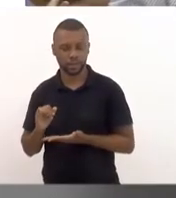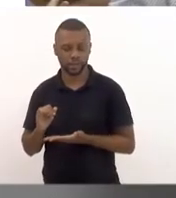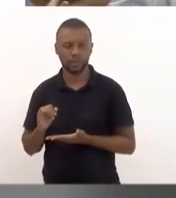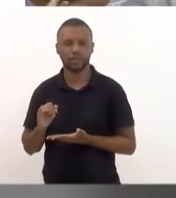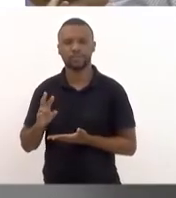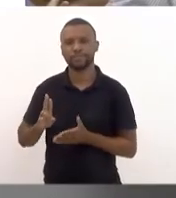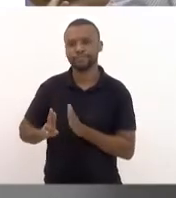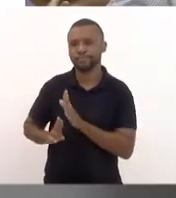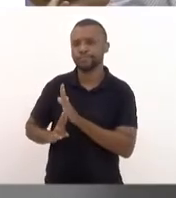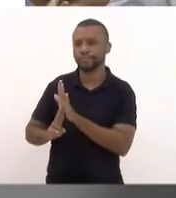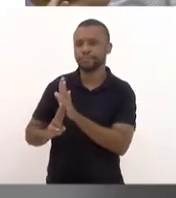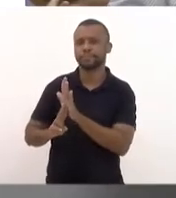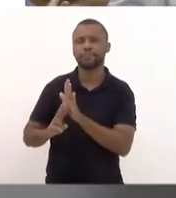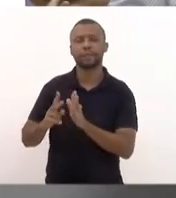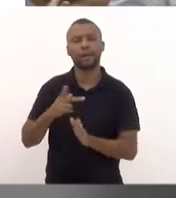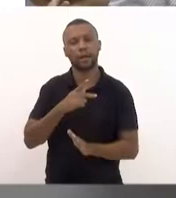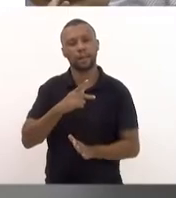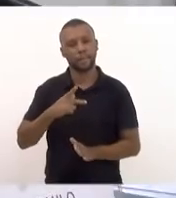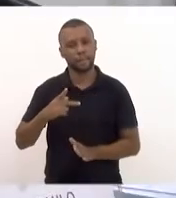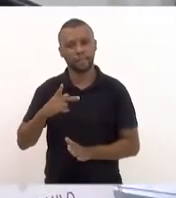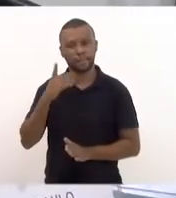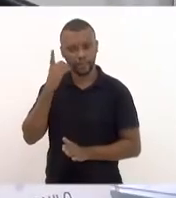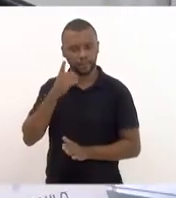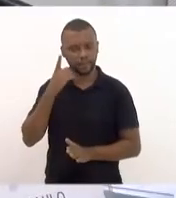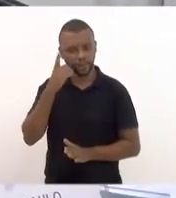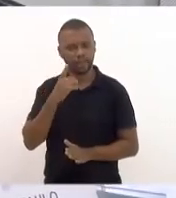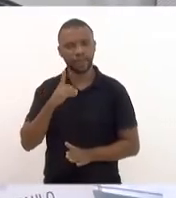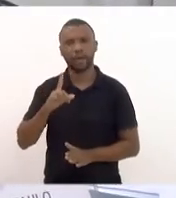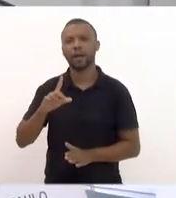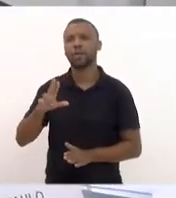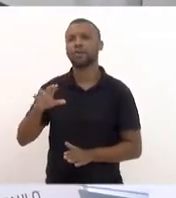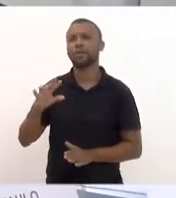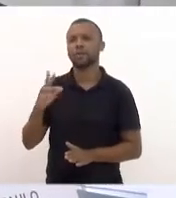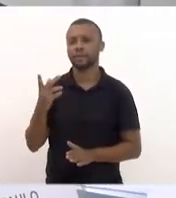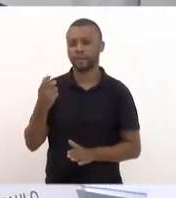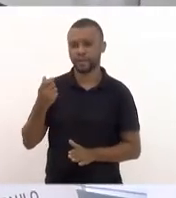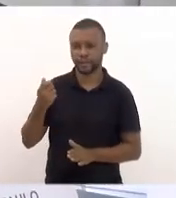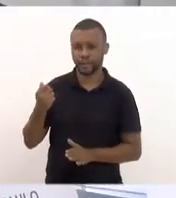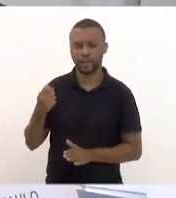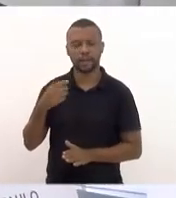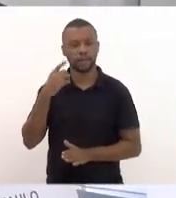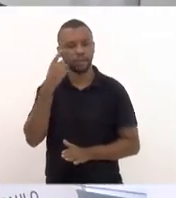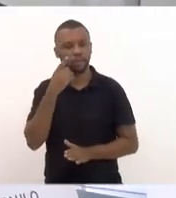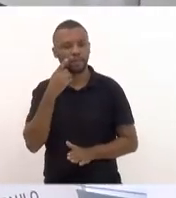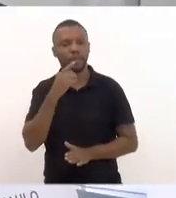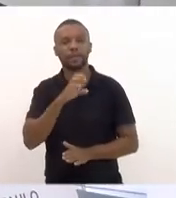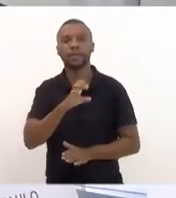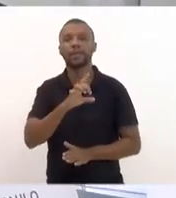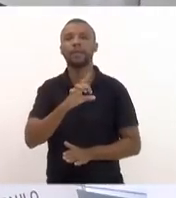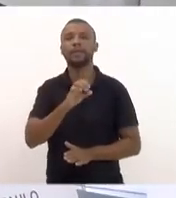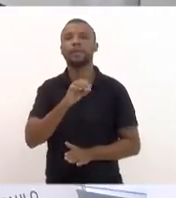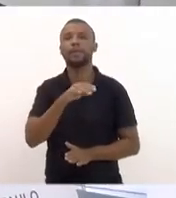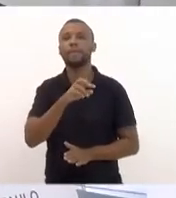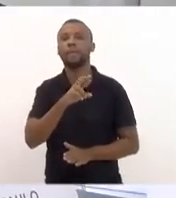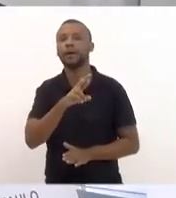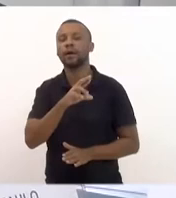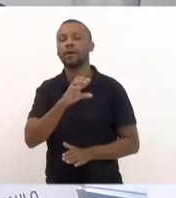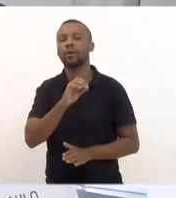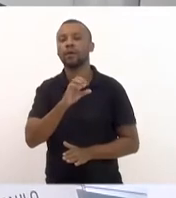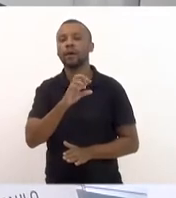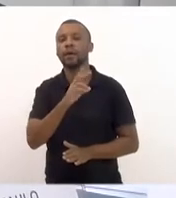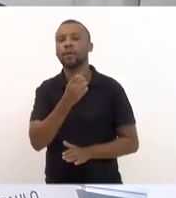presidida pela deputada Lucinha, Vossa Excelência é o relator, deputado Eliomar Coelho é o vice-presidente,